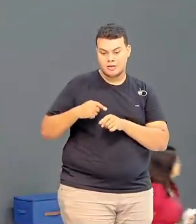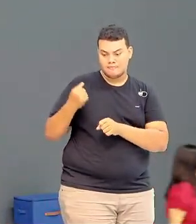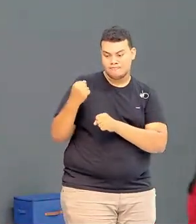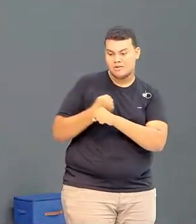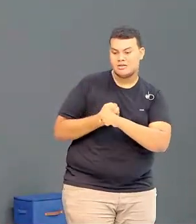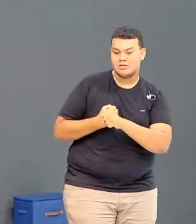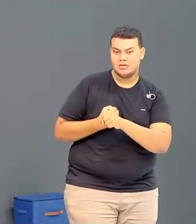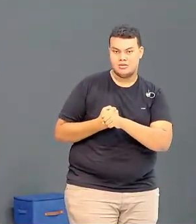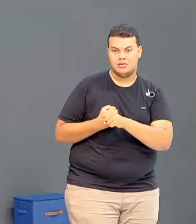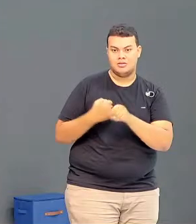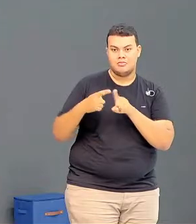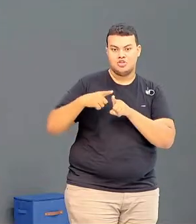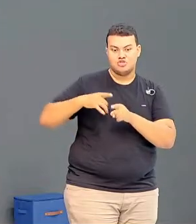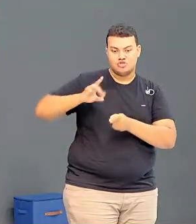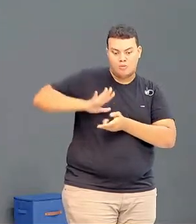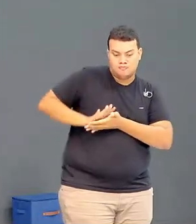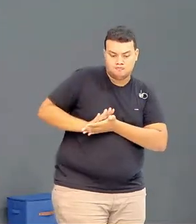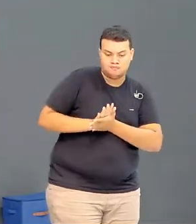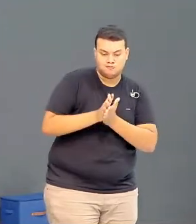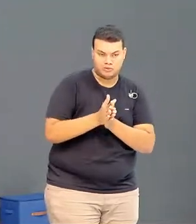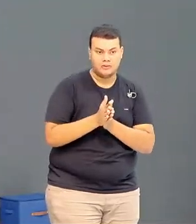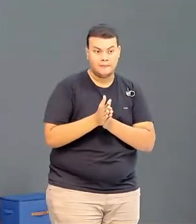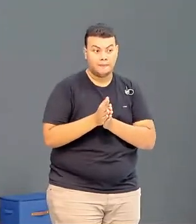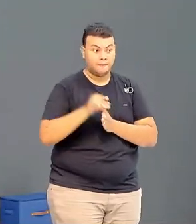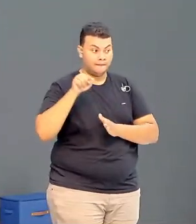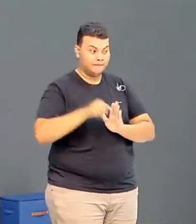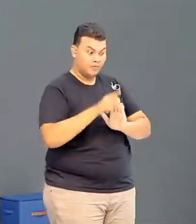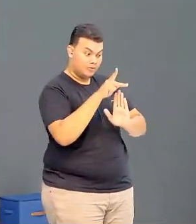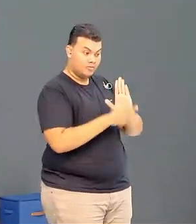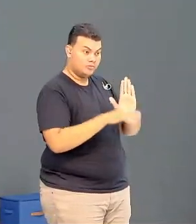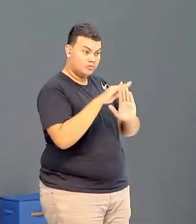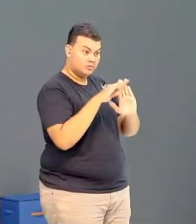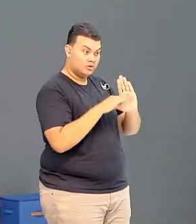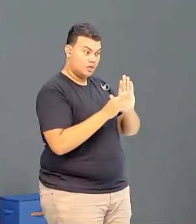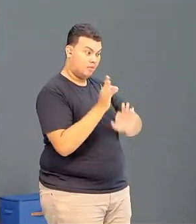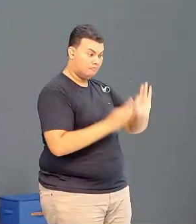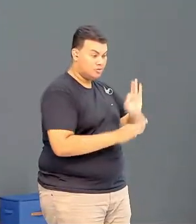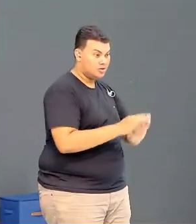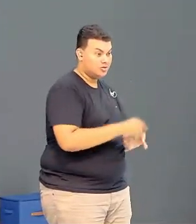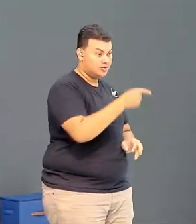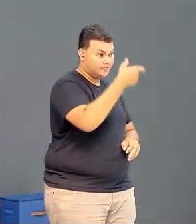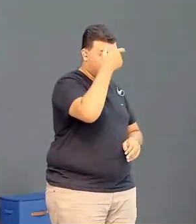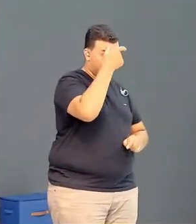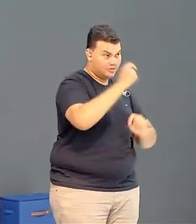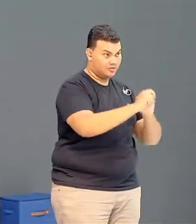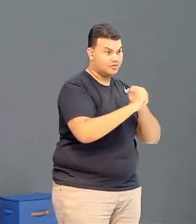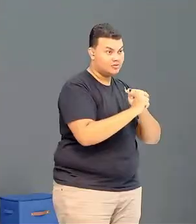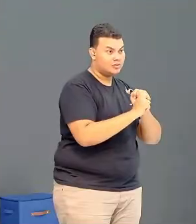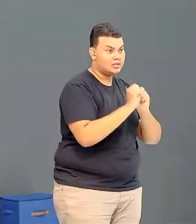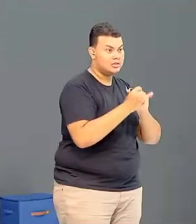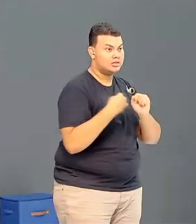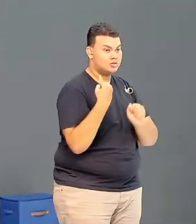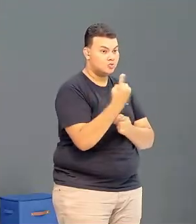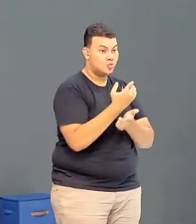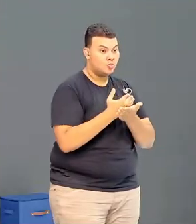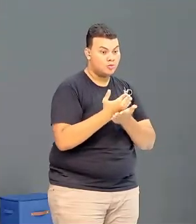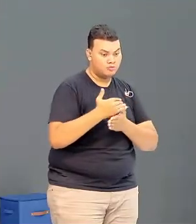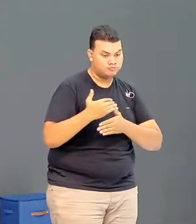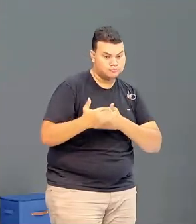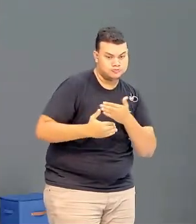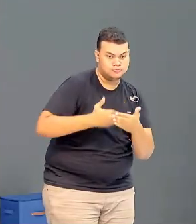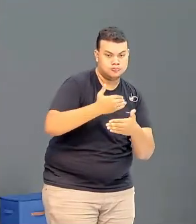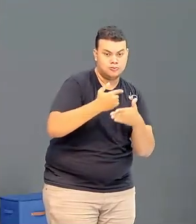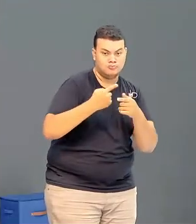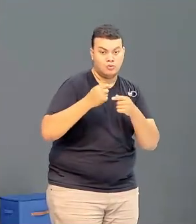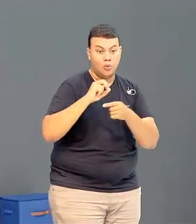falei domingo passado, de que o plano do maligno, olhe para mim, todas as vezes que a gente está avançando e progredindo em